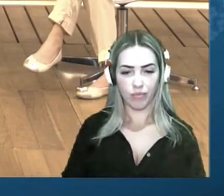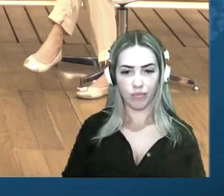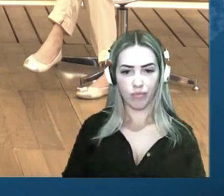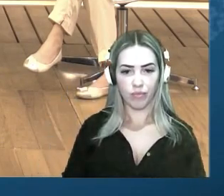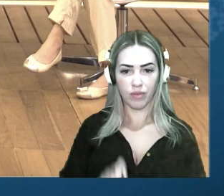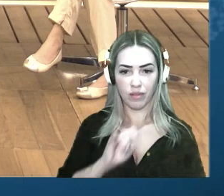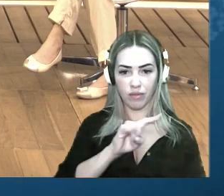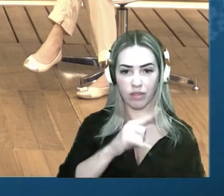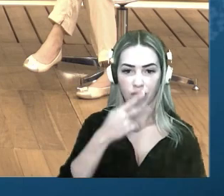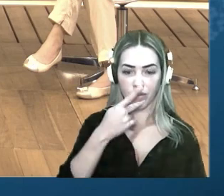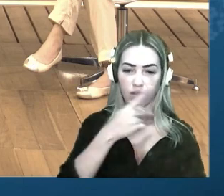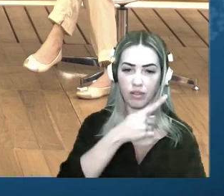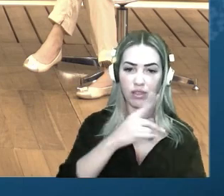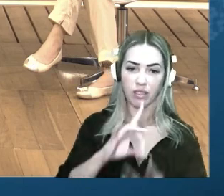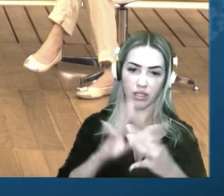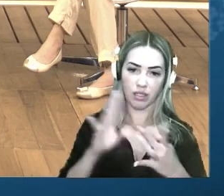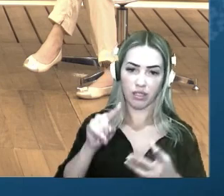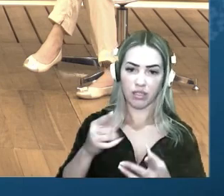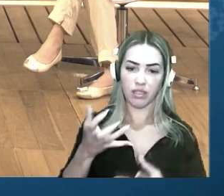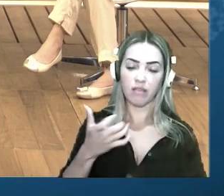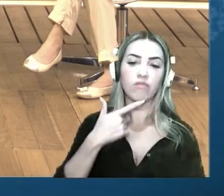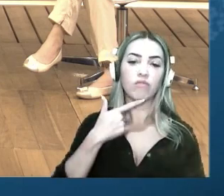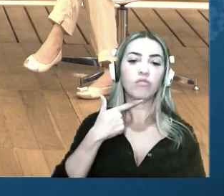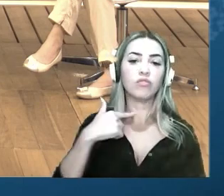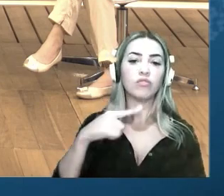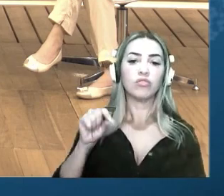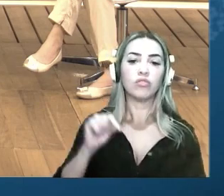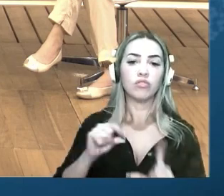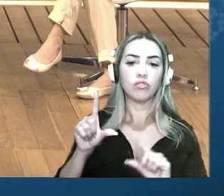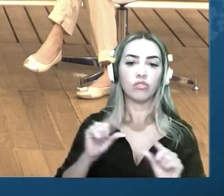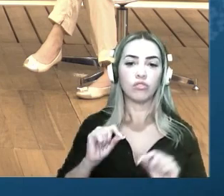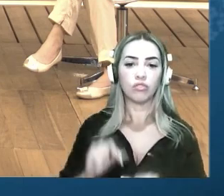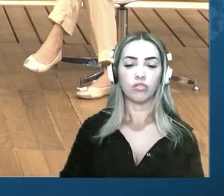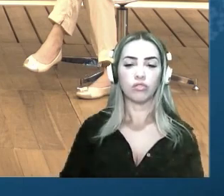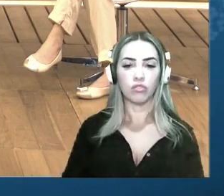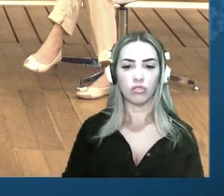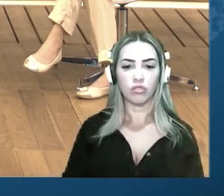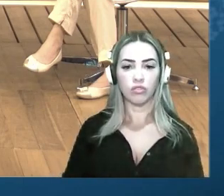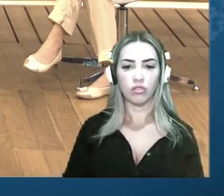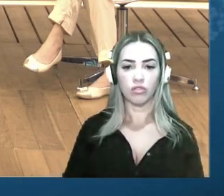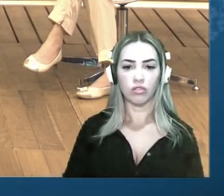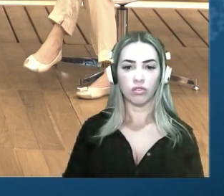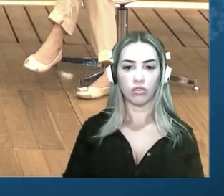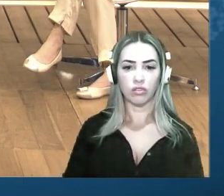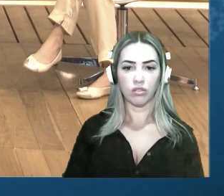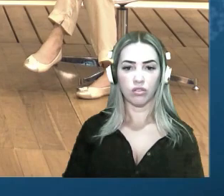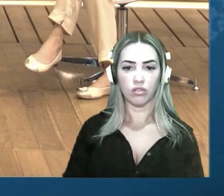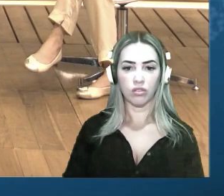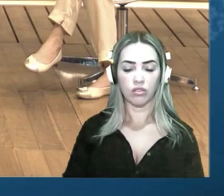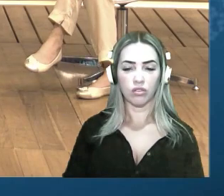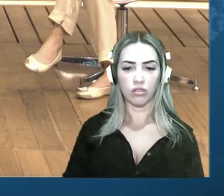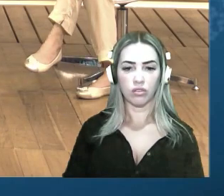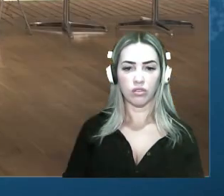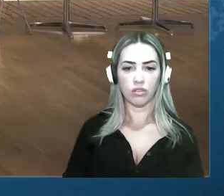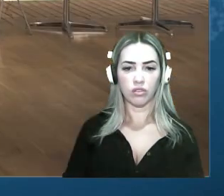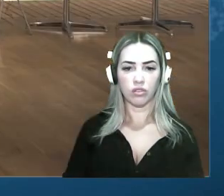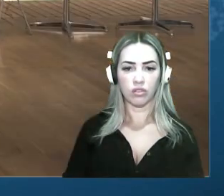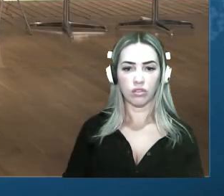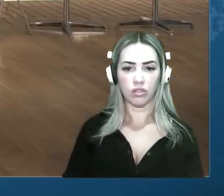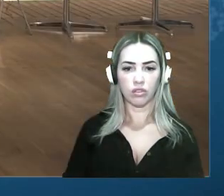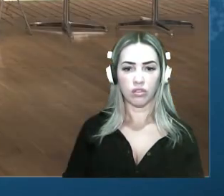do pódio, se você quiser. Você que escolhe. Ou pode falar daí. Você tem slides? Vou falar em pé. Tá, então é melhor falar daqui,